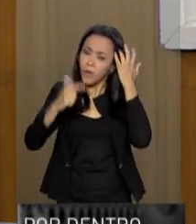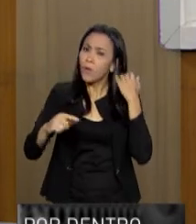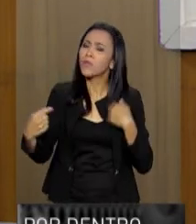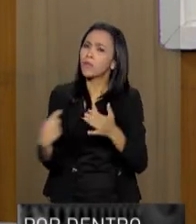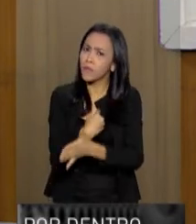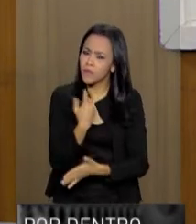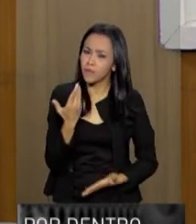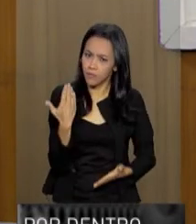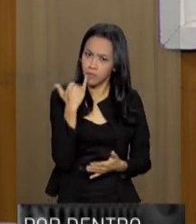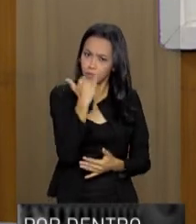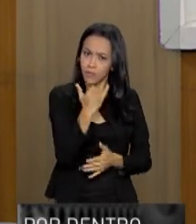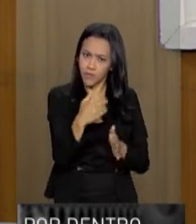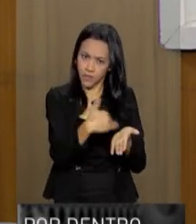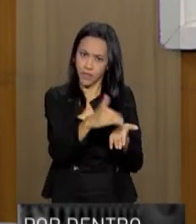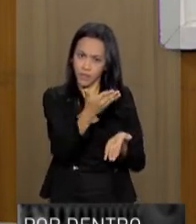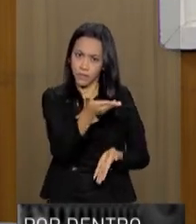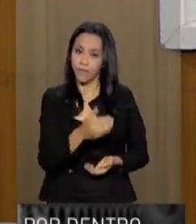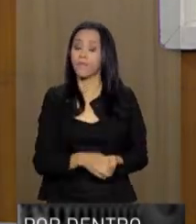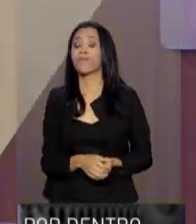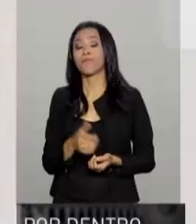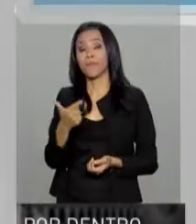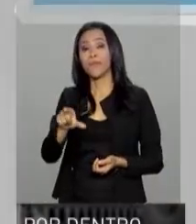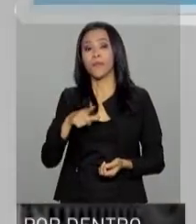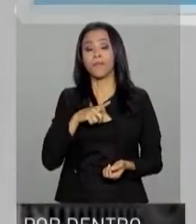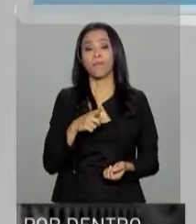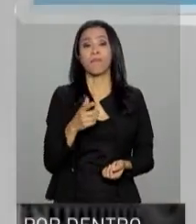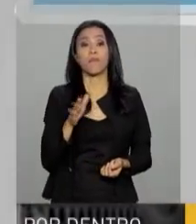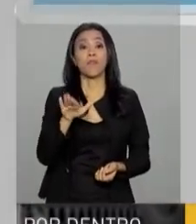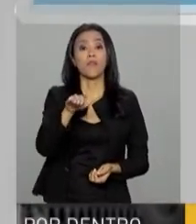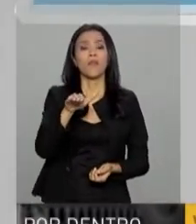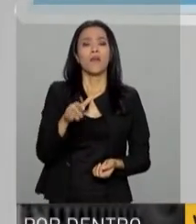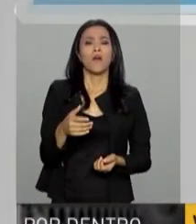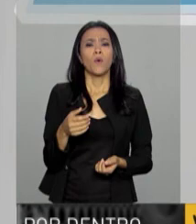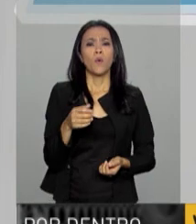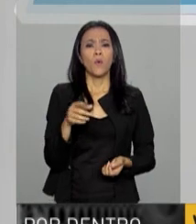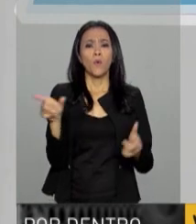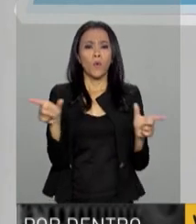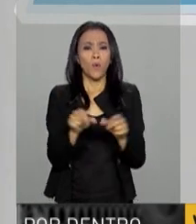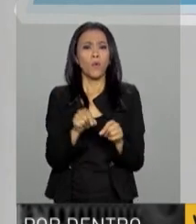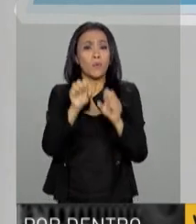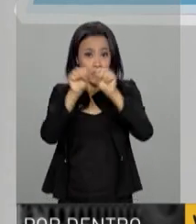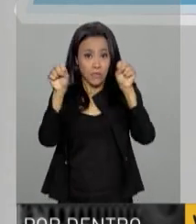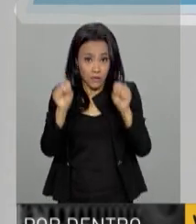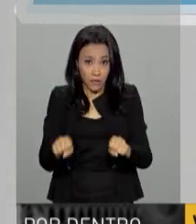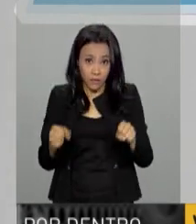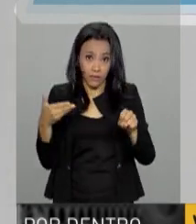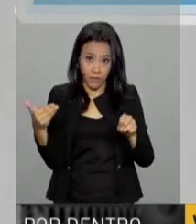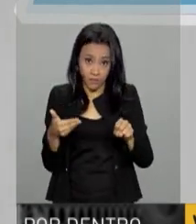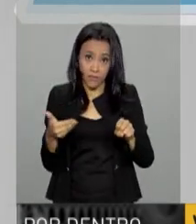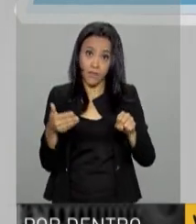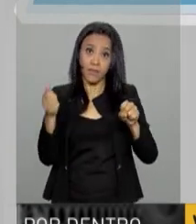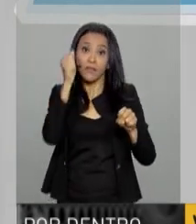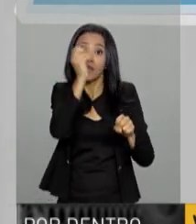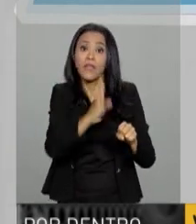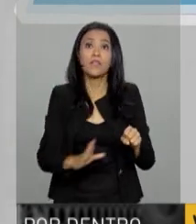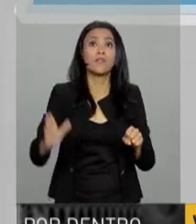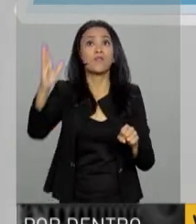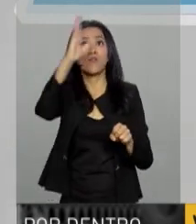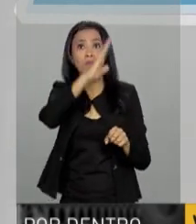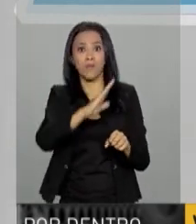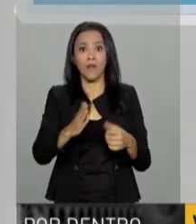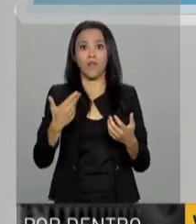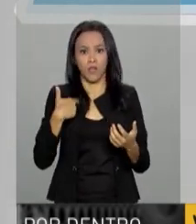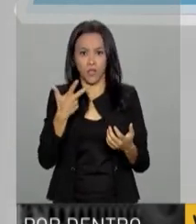secretário a que carla não vá te catar o china o filme ajufe o que é o sistema nacional da juventude estamos aqui